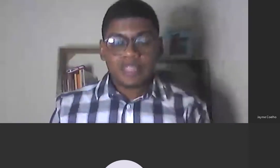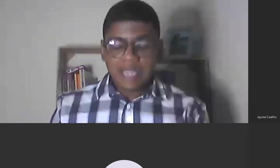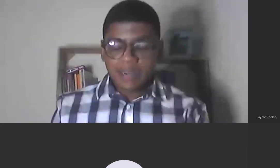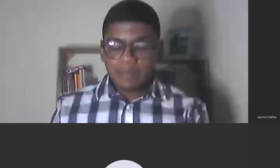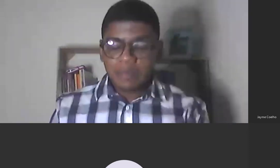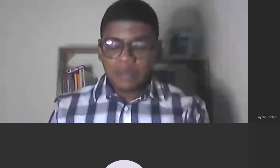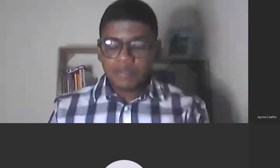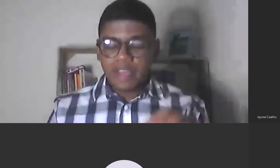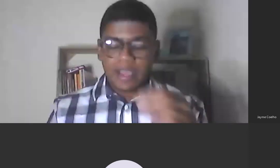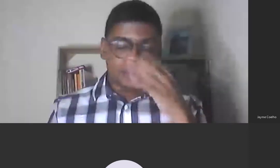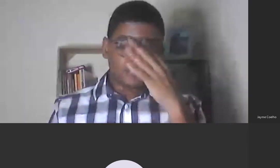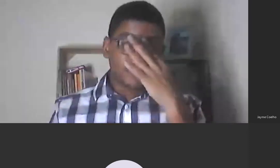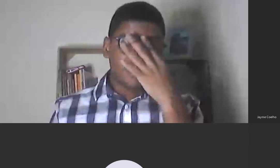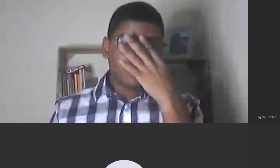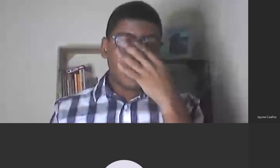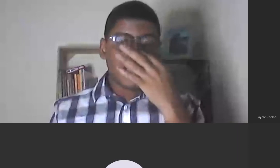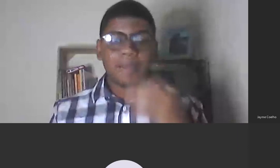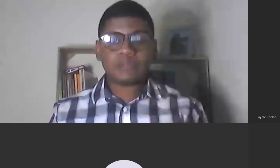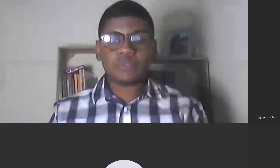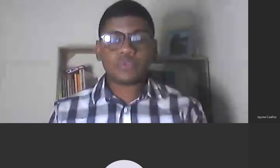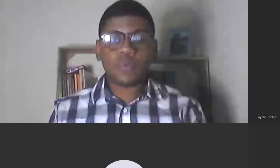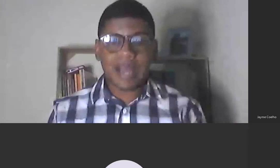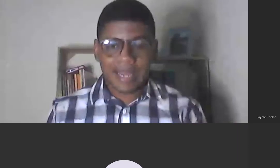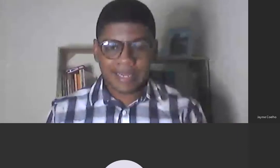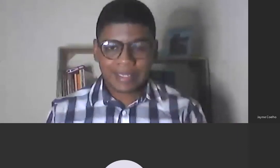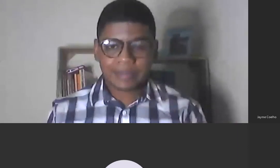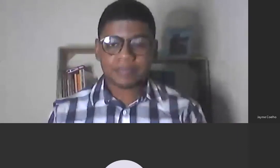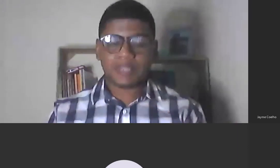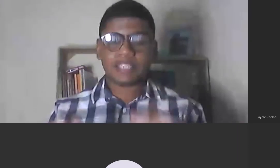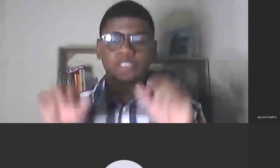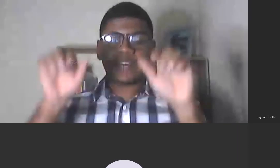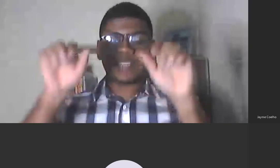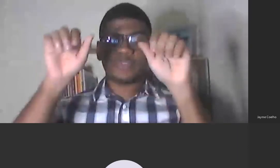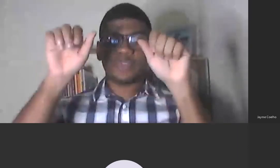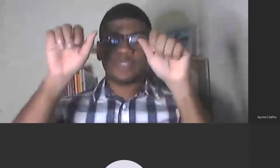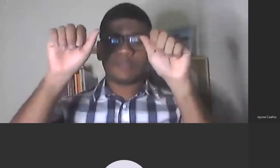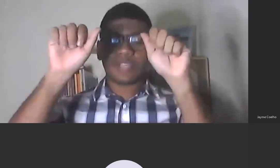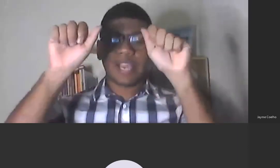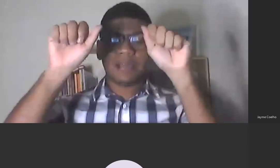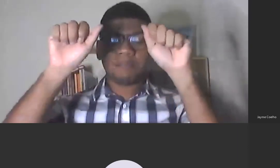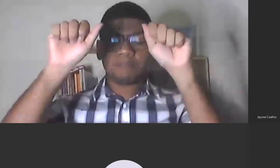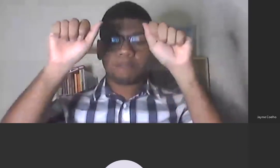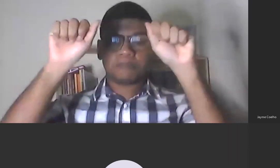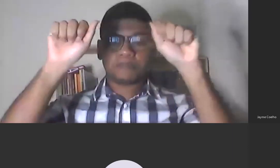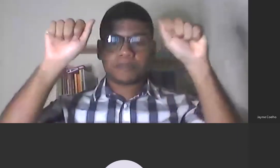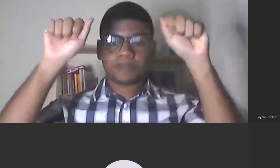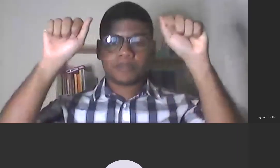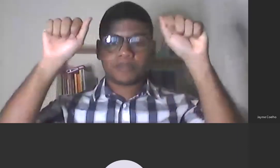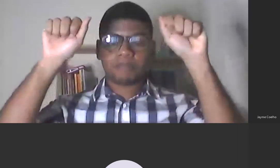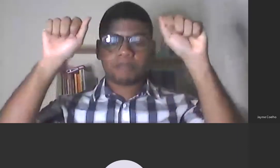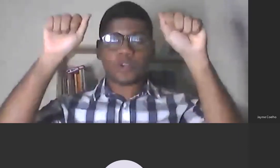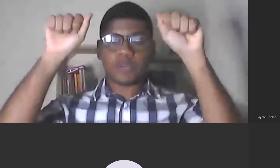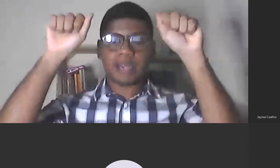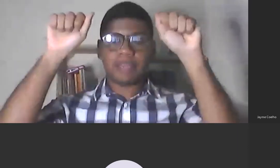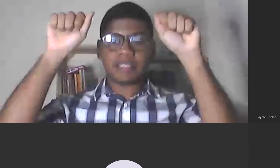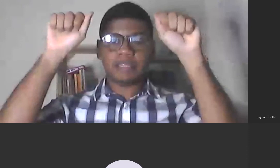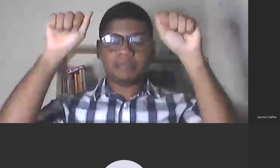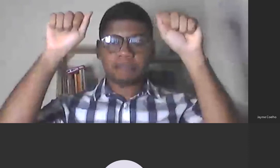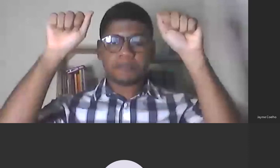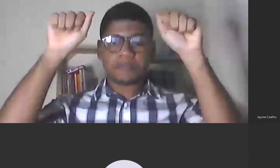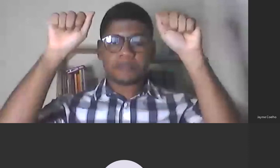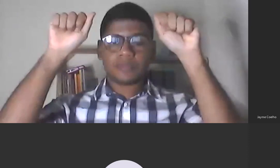Vamos começar lá no primeiro verbo. Verbo abençoar. A gente faz as duas mãos em A, próximo